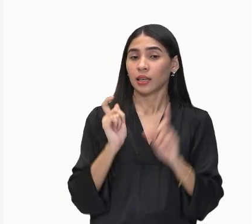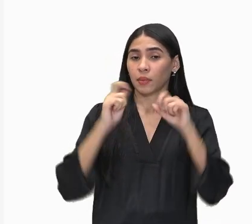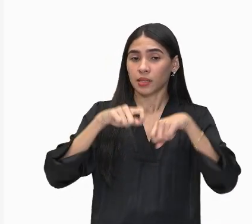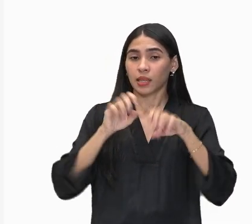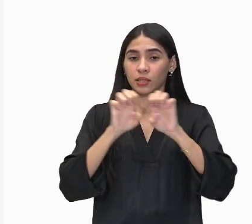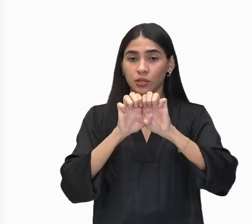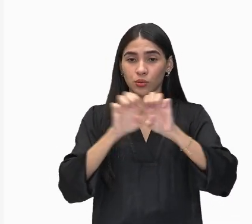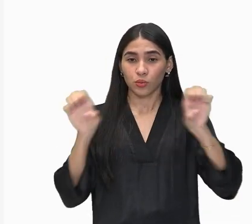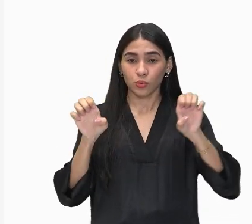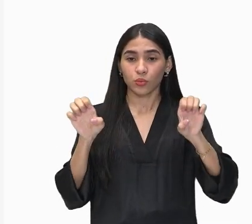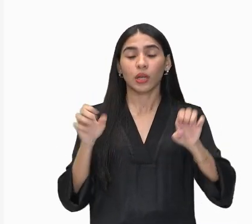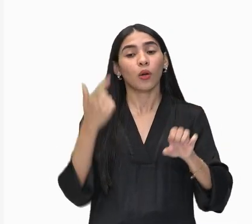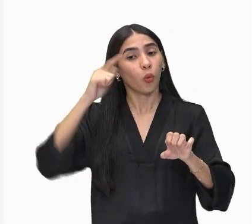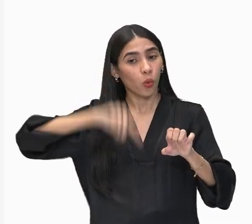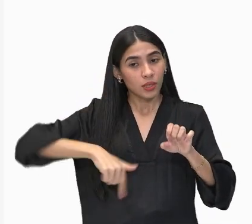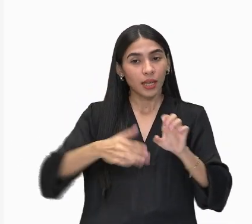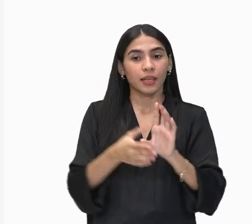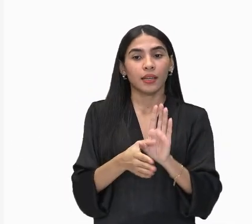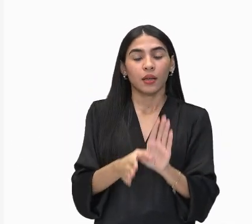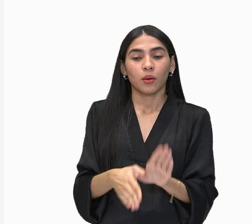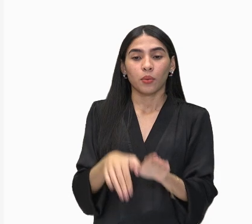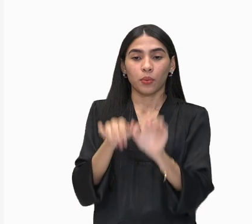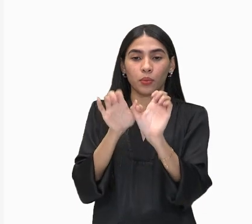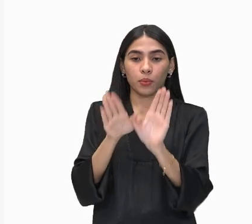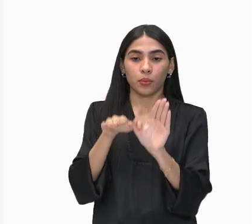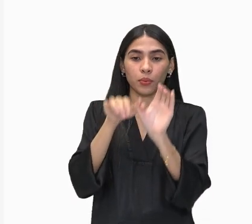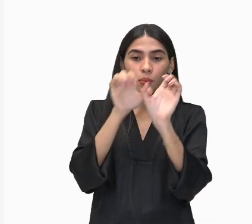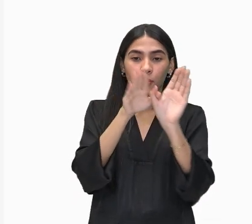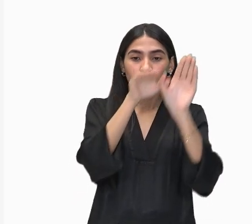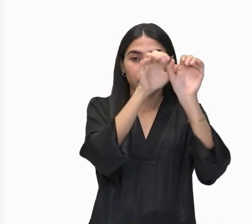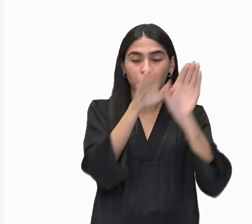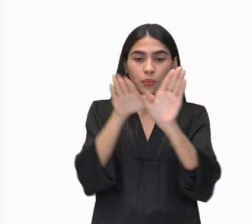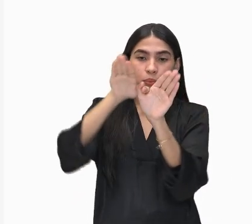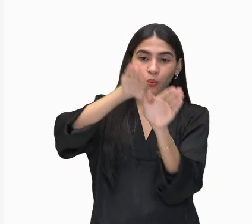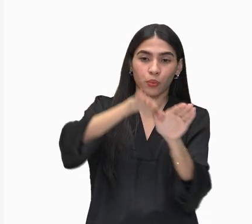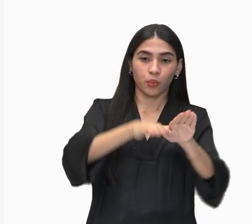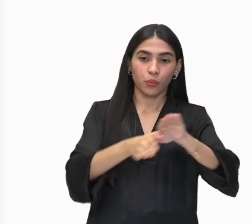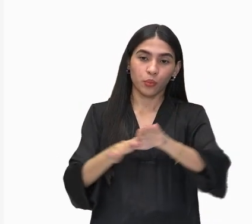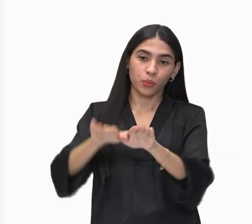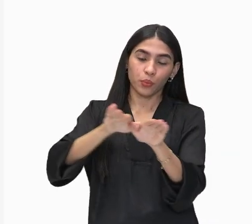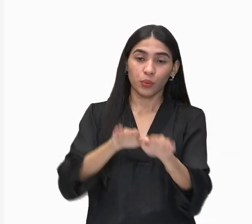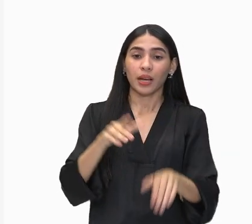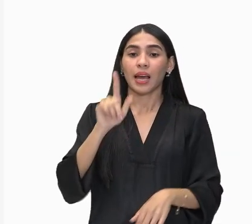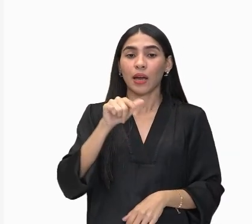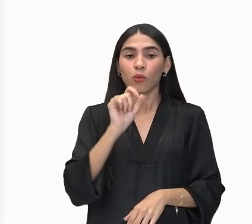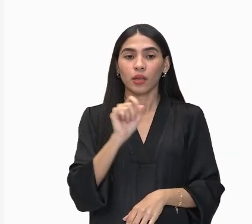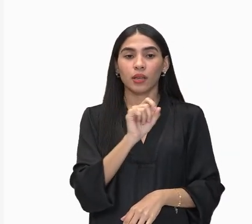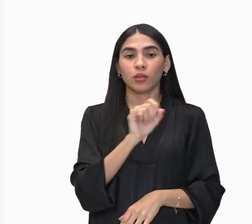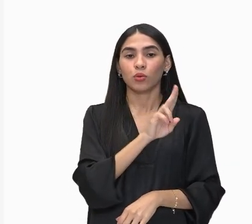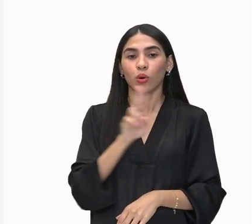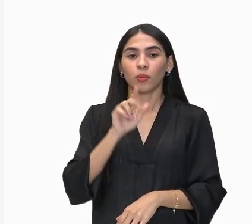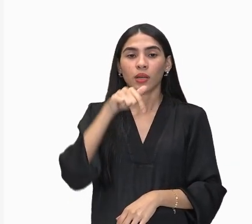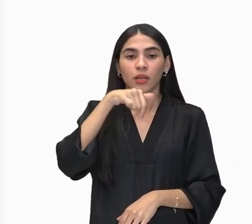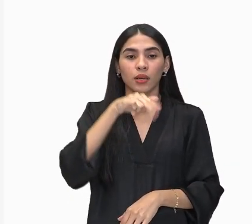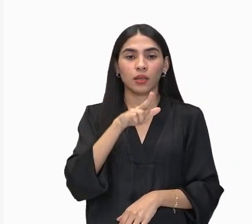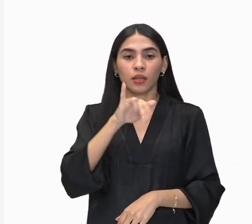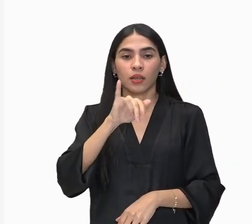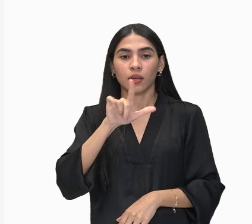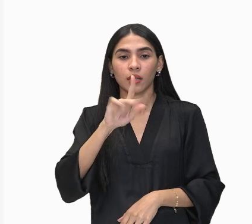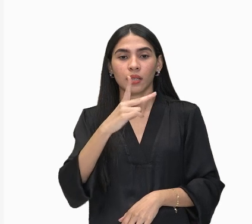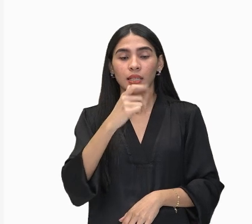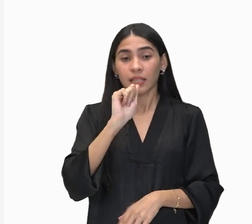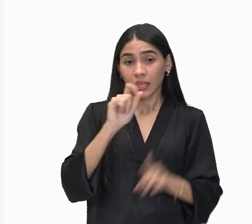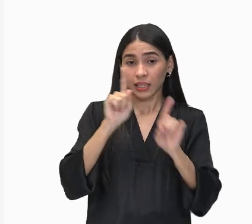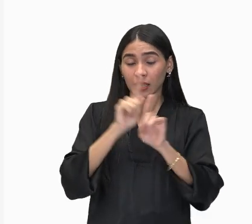estrutura que permite que elas voem, que é a quilha. Além do mais, elas vão possuir ossos pneumáticos, quer dizer que